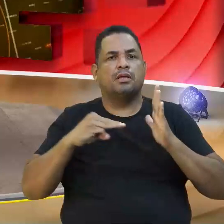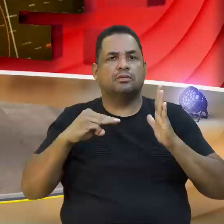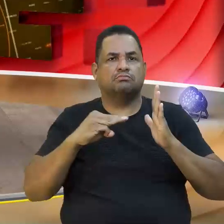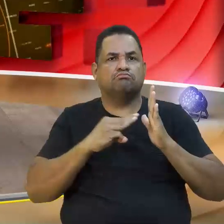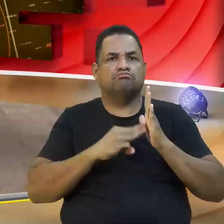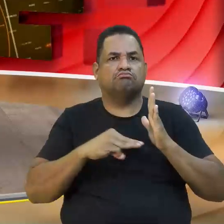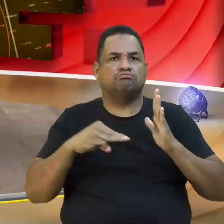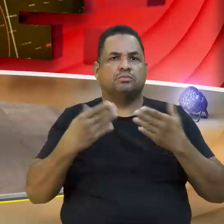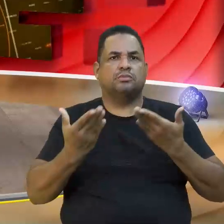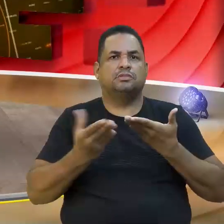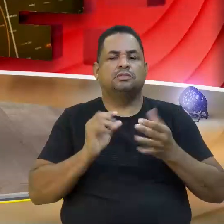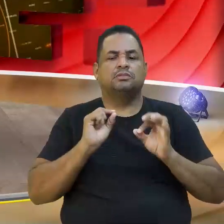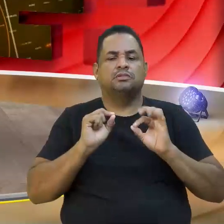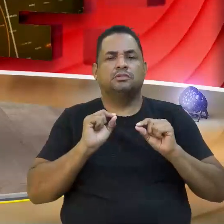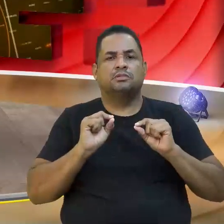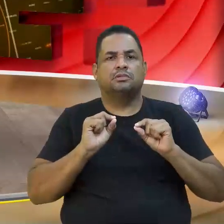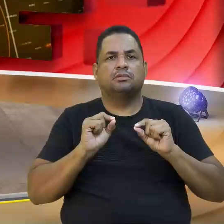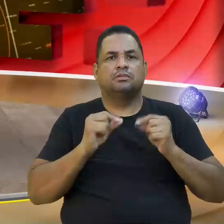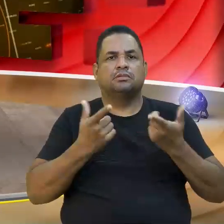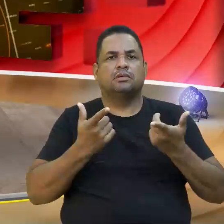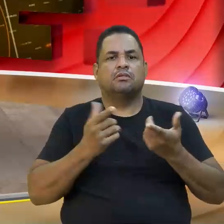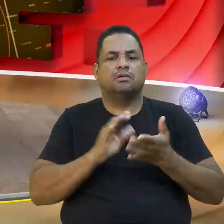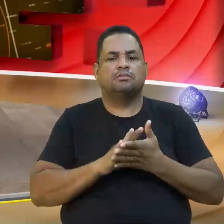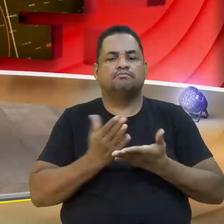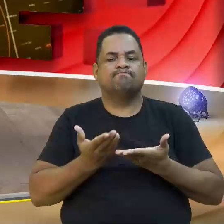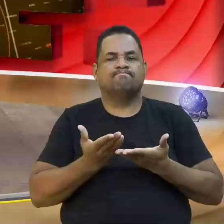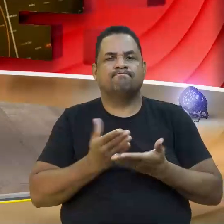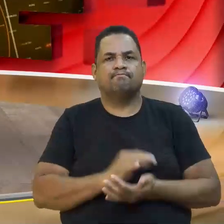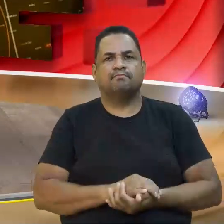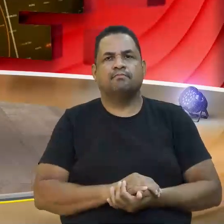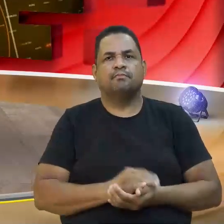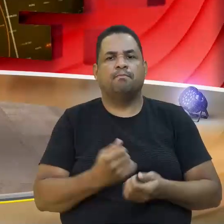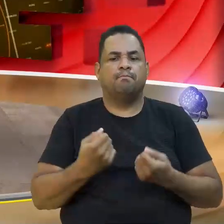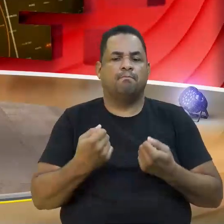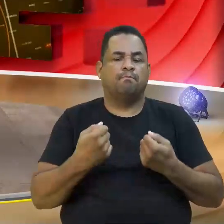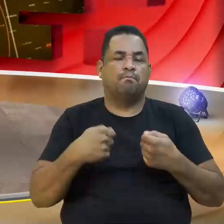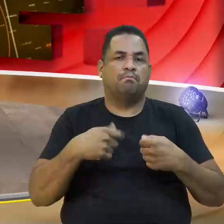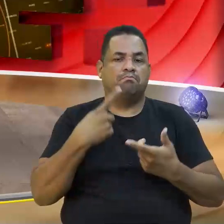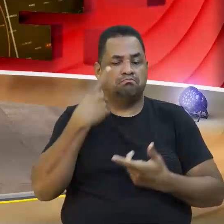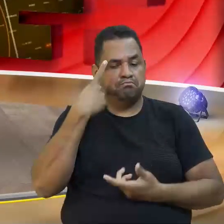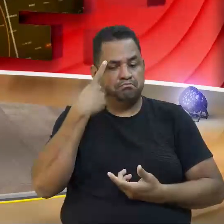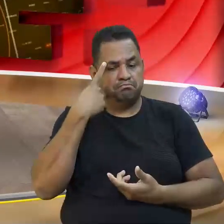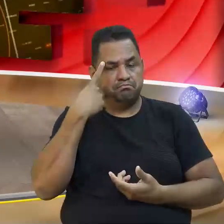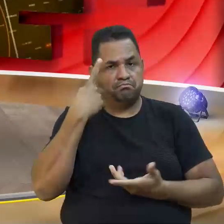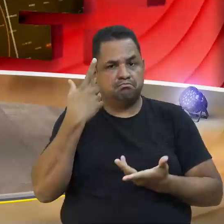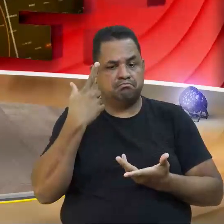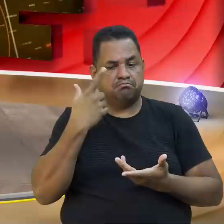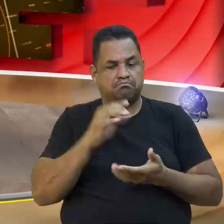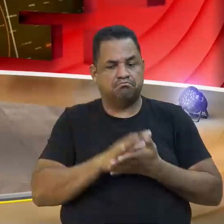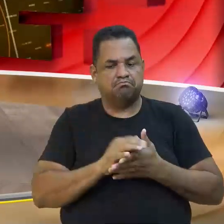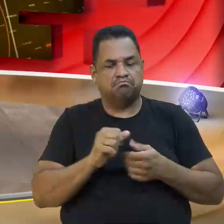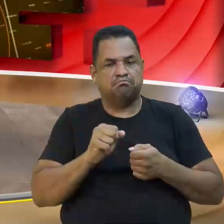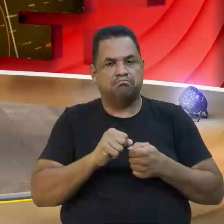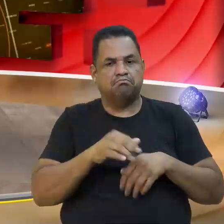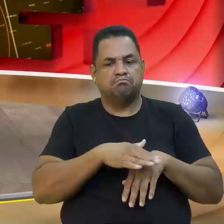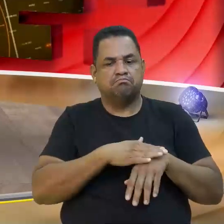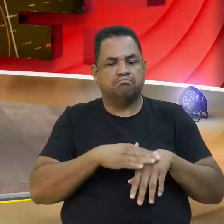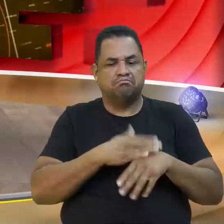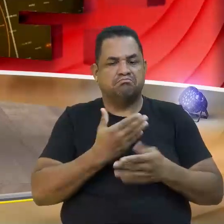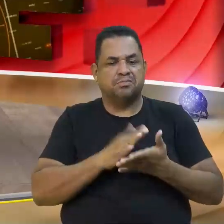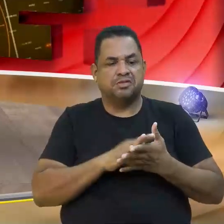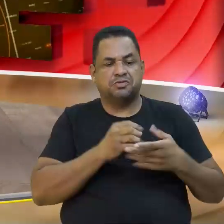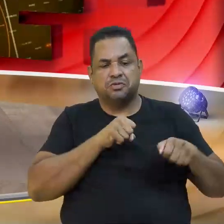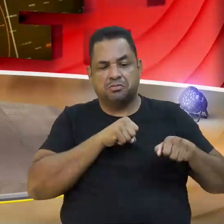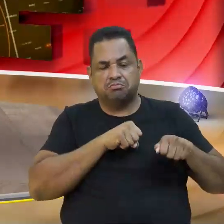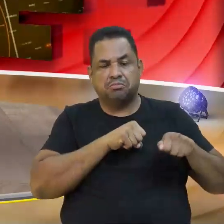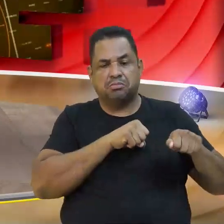lá, mas o que você vai fazer para chegar lá? Né? Aí você pode pensar assim, não preciso fazer mais nada, porque eu quero só tocar o mercado do meu pai. Não,